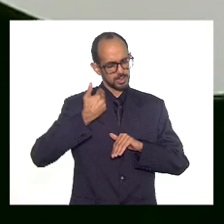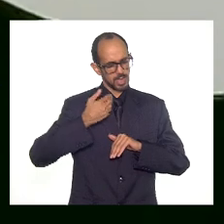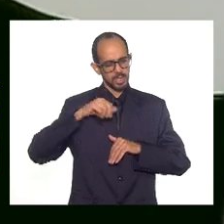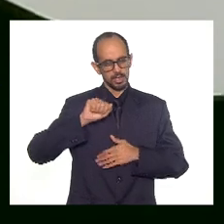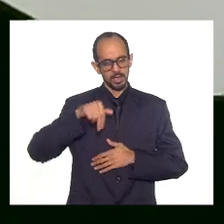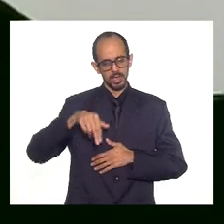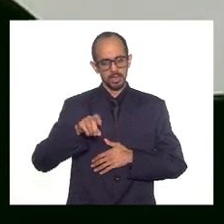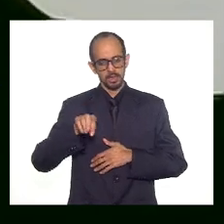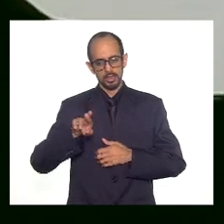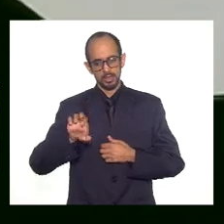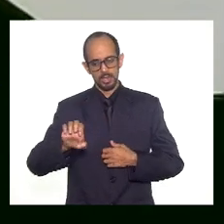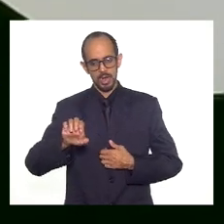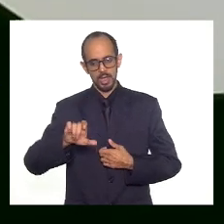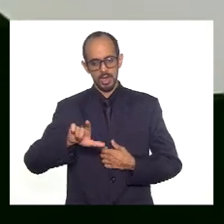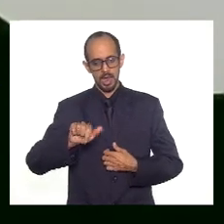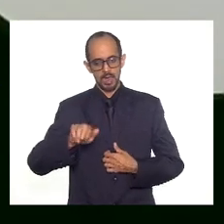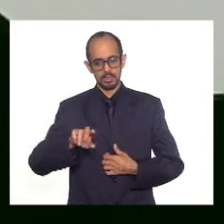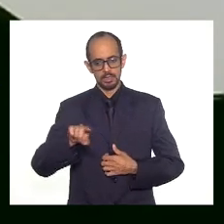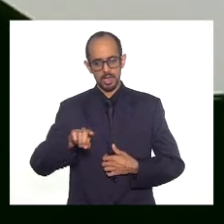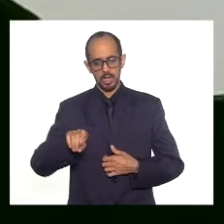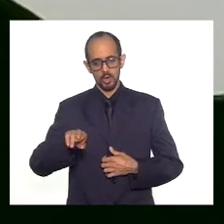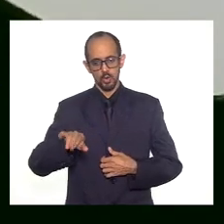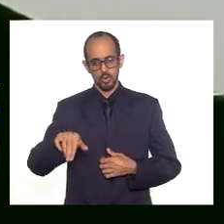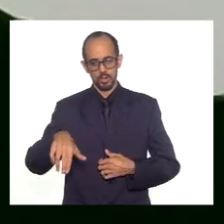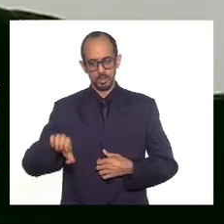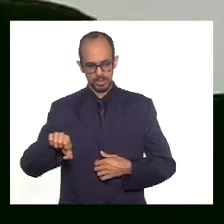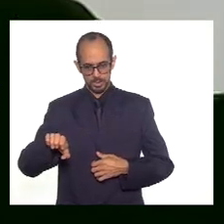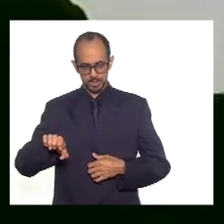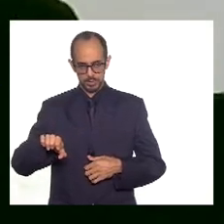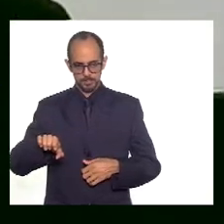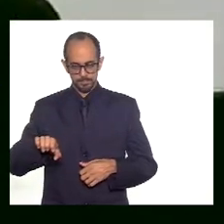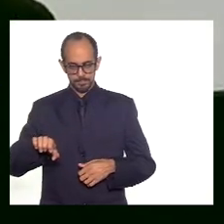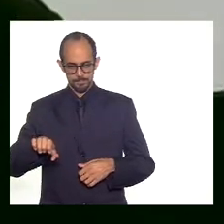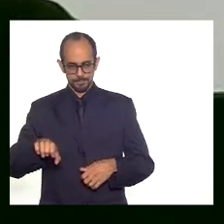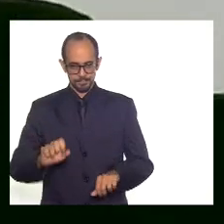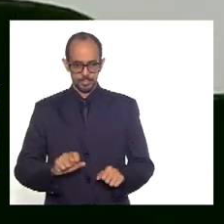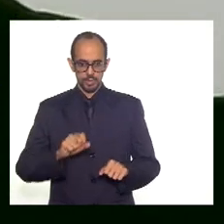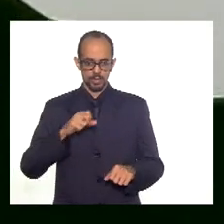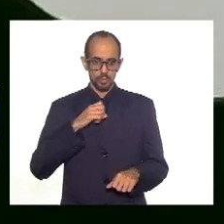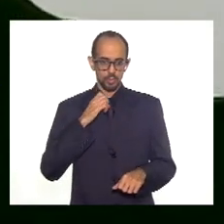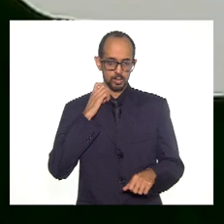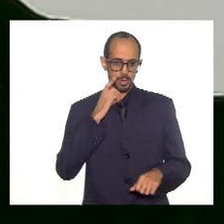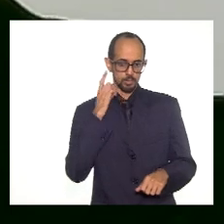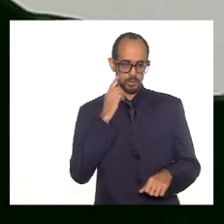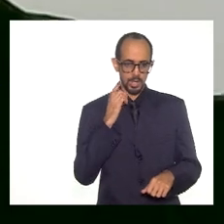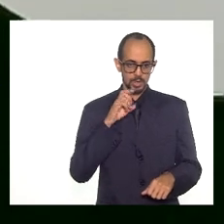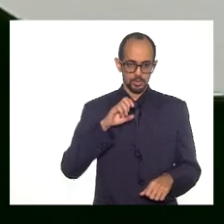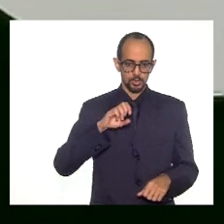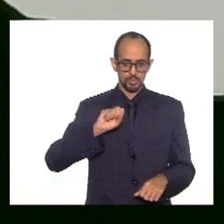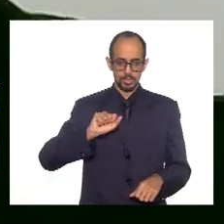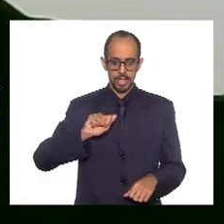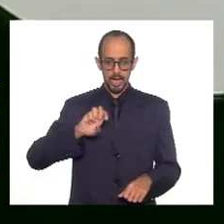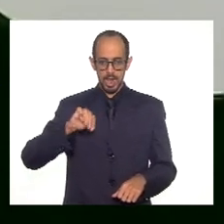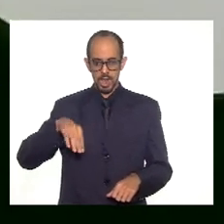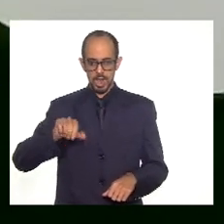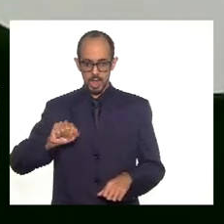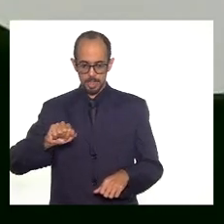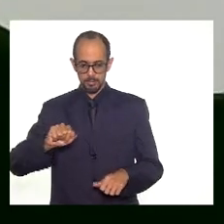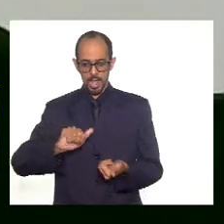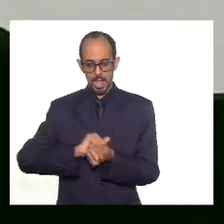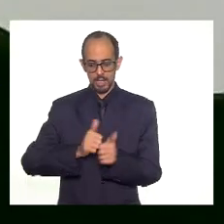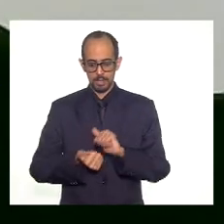matéria. O deputado Coronel Salema vai na mesma toada, apresenta um projeto melhorando